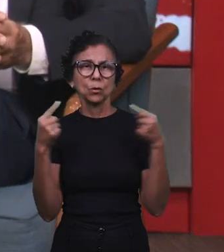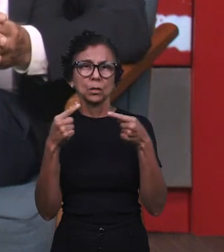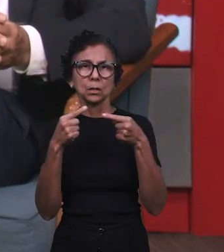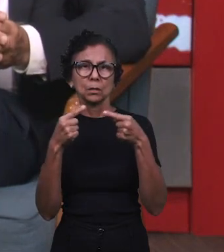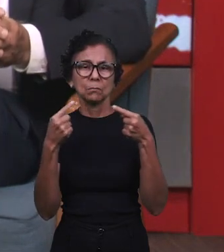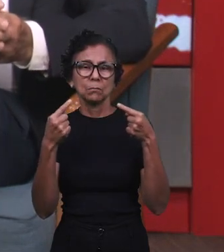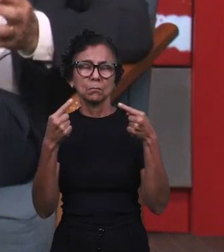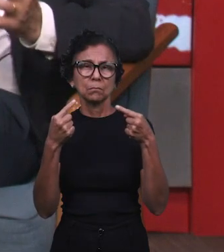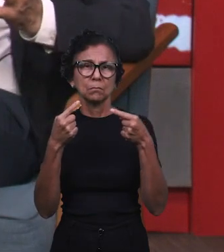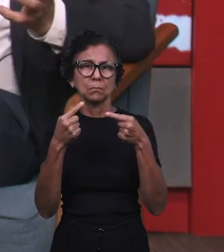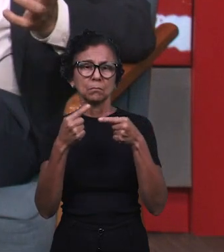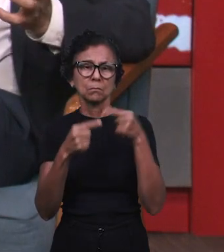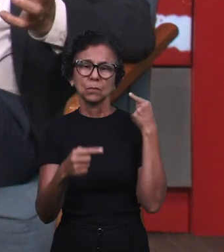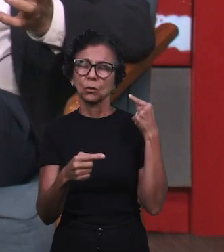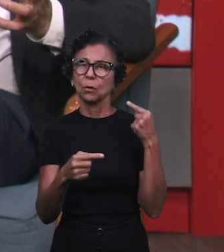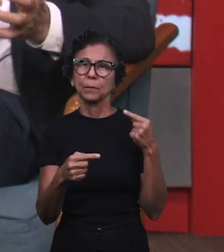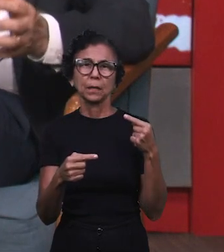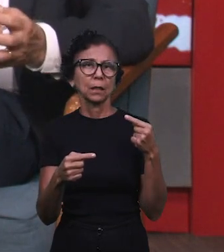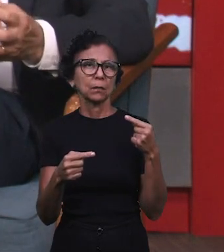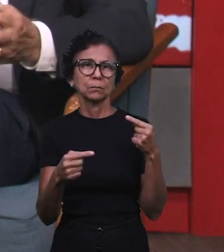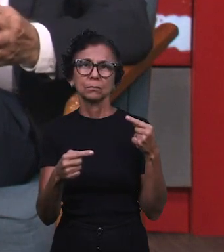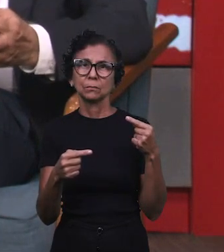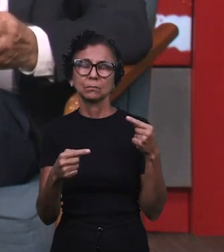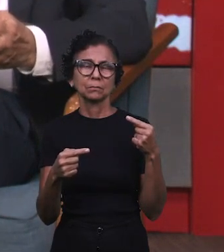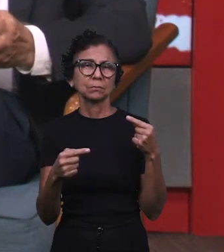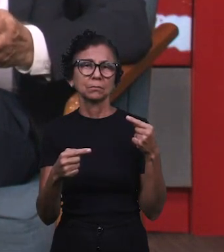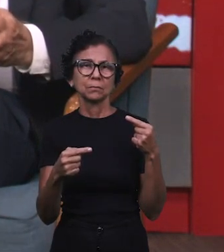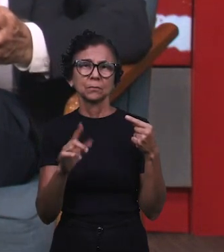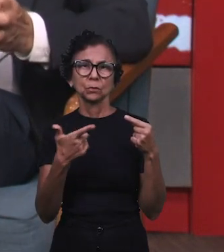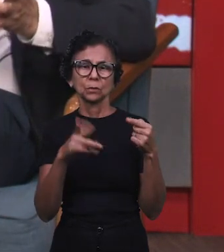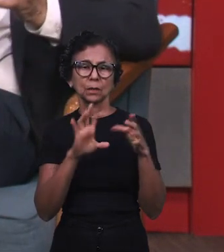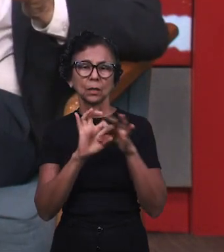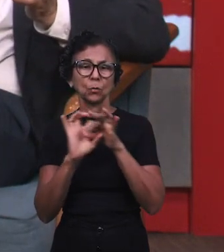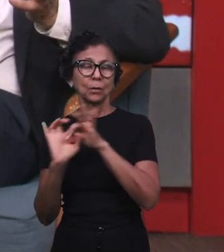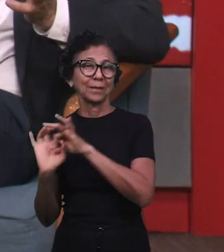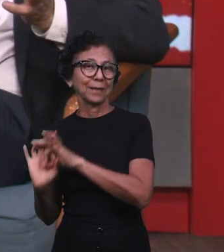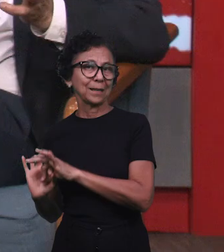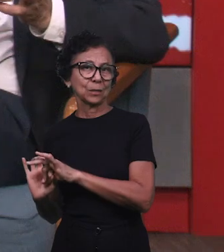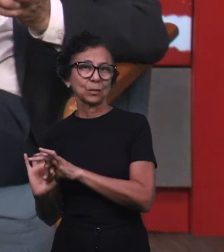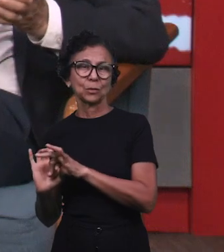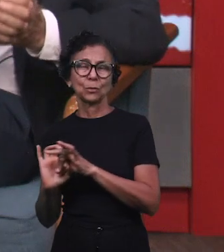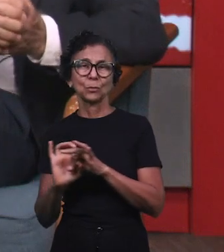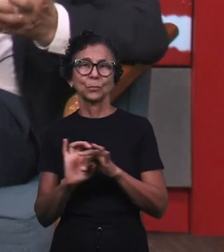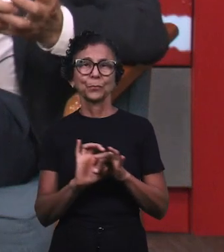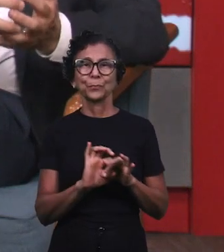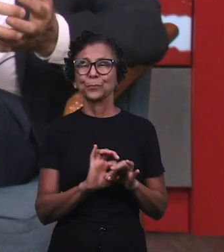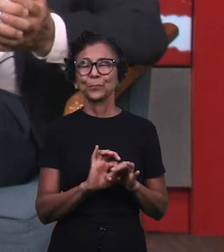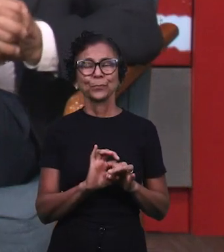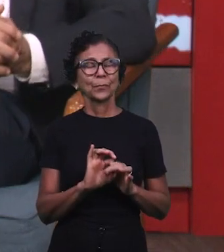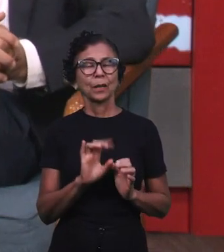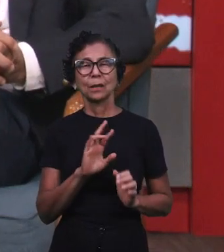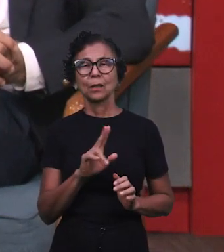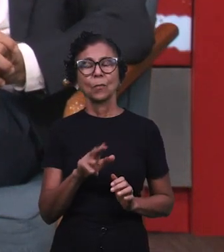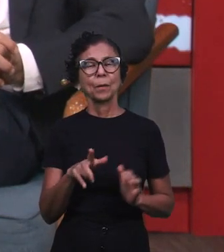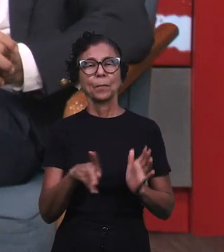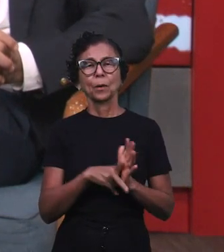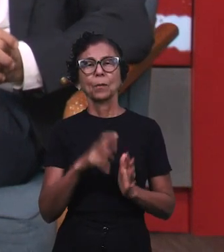desconexos, não são sons conectados, não são sons